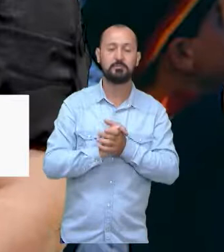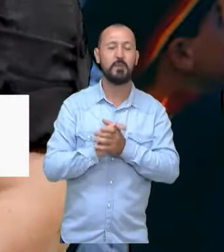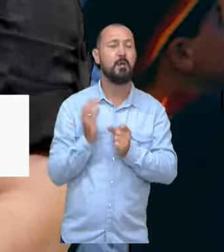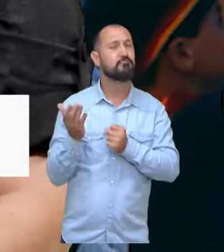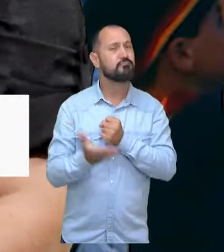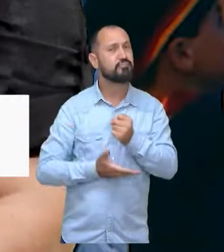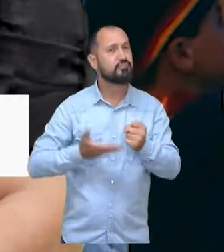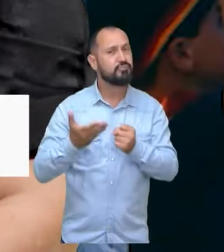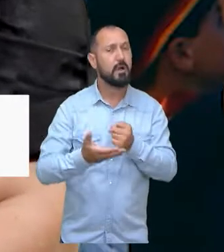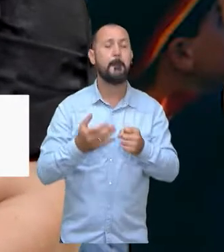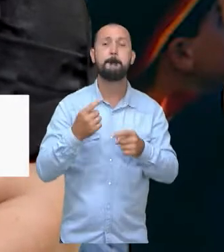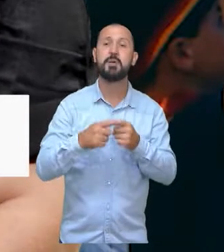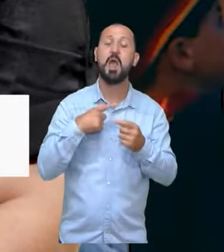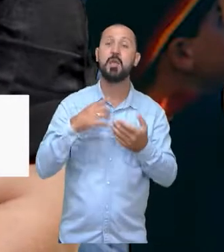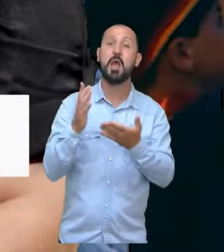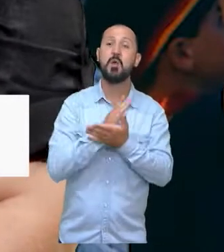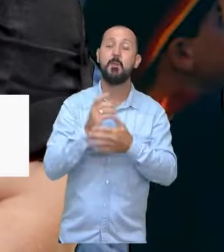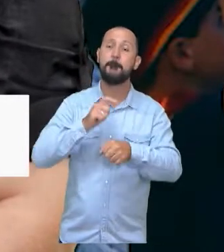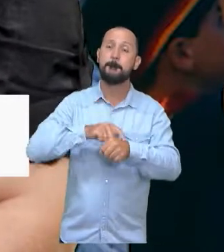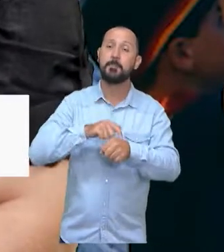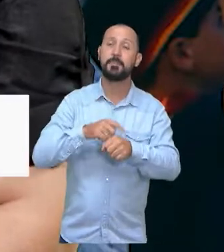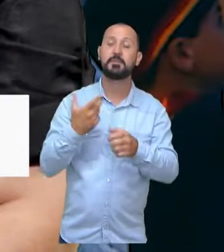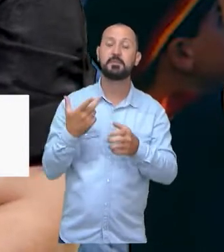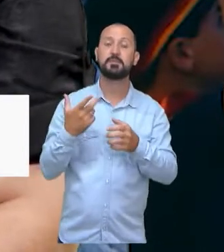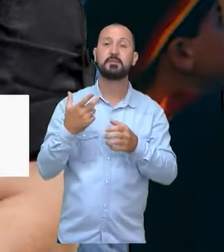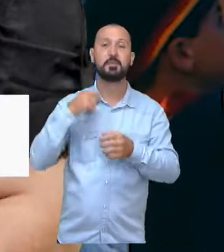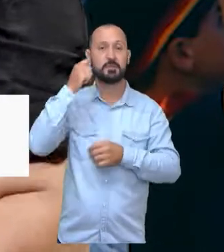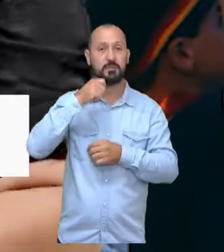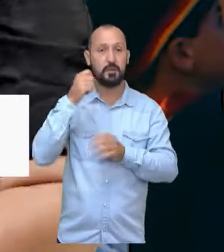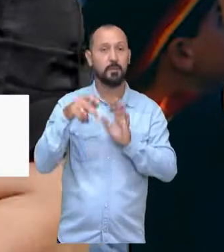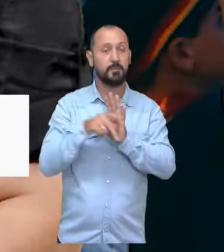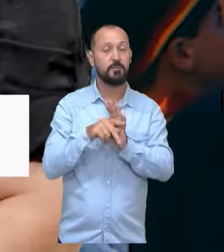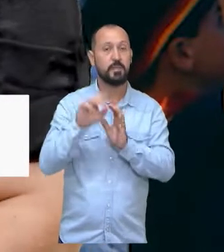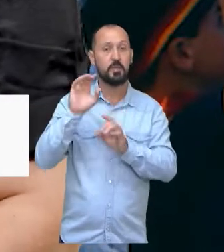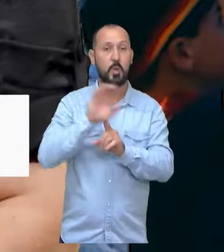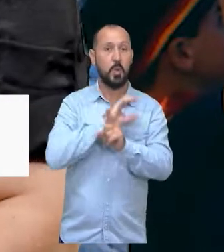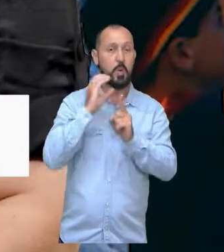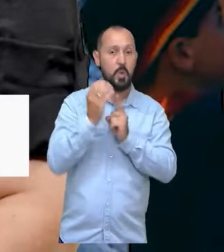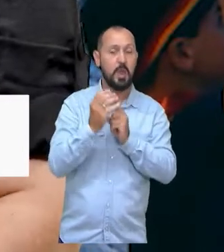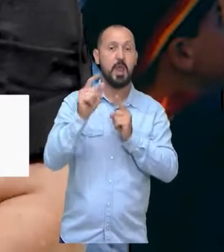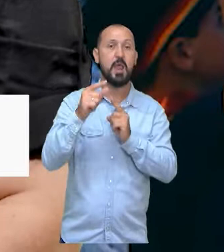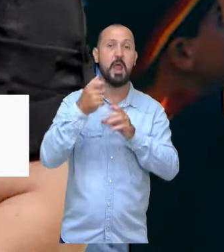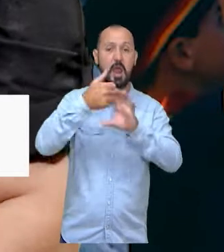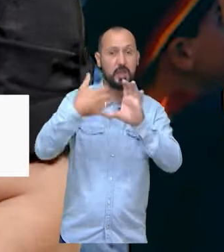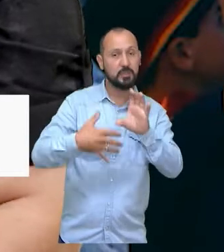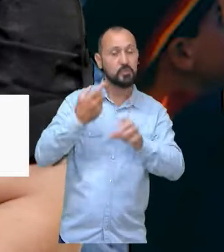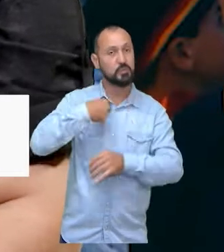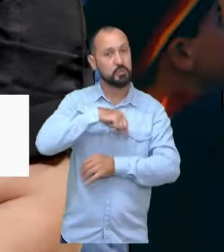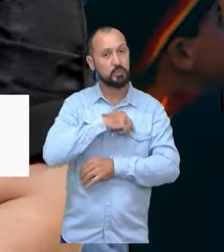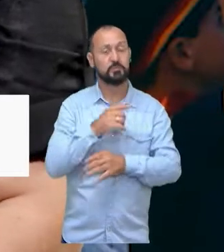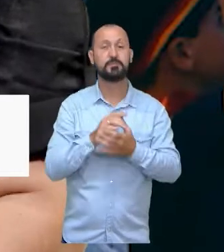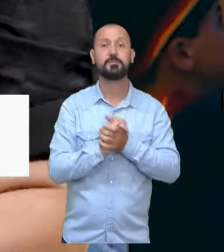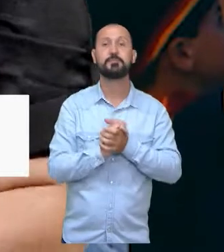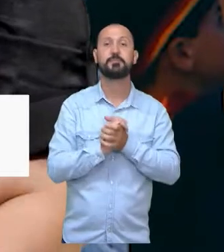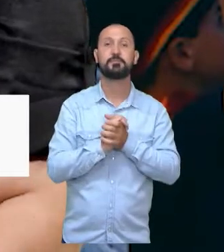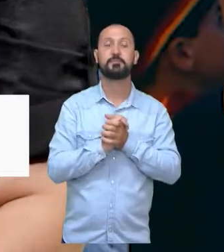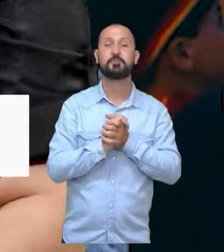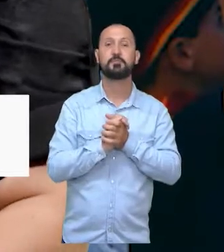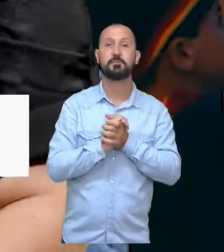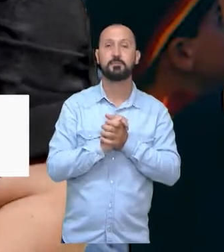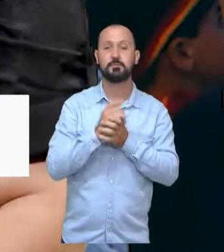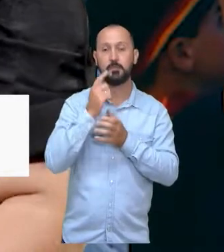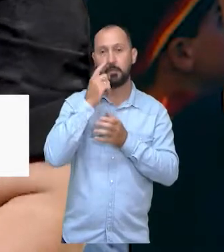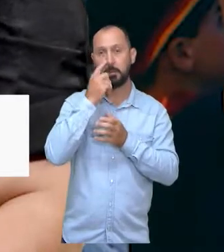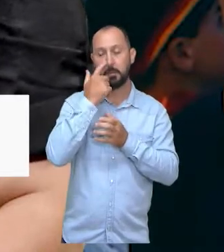É fundamental porque existem algumas expressões artísticas que são da nossa comunidade, né? São características nossas, né?